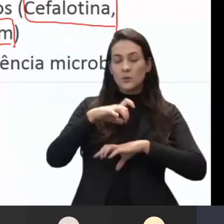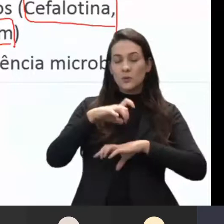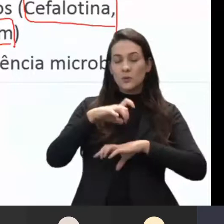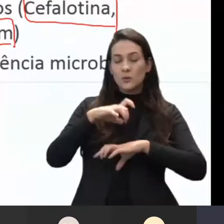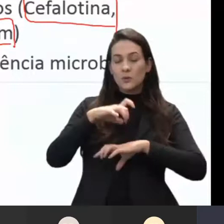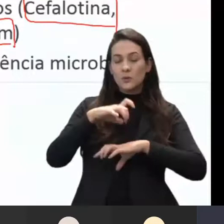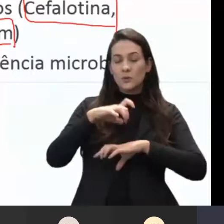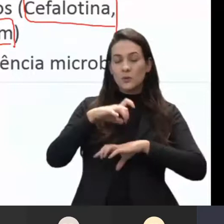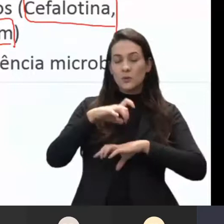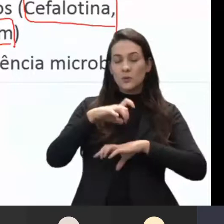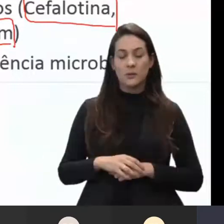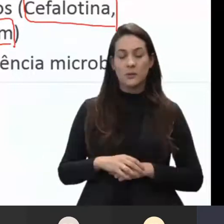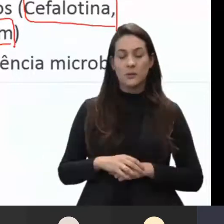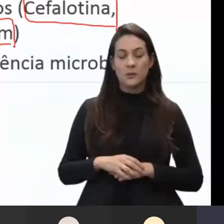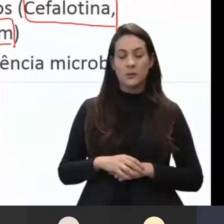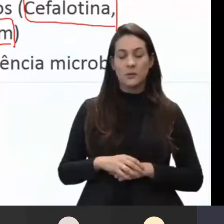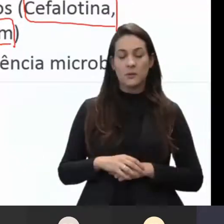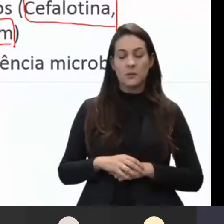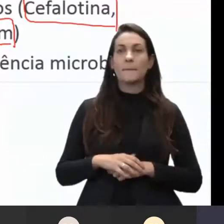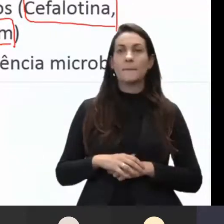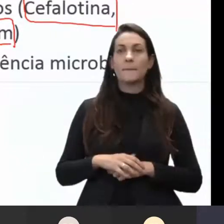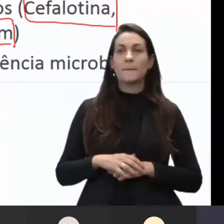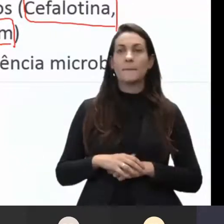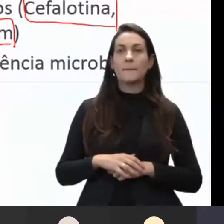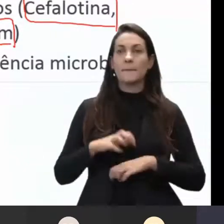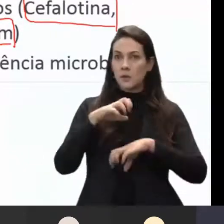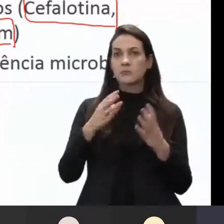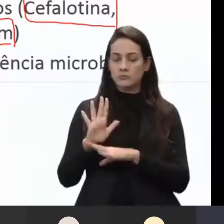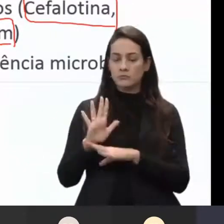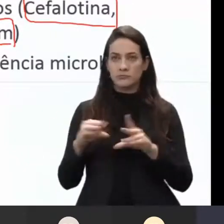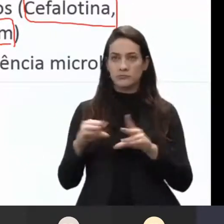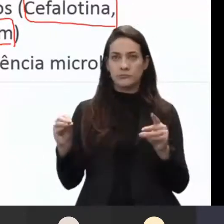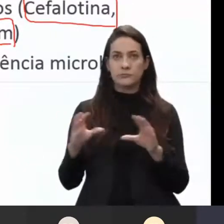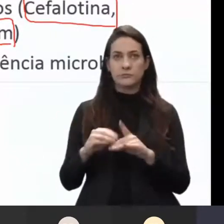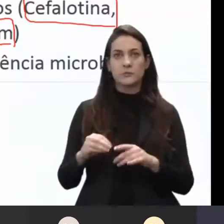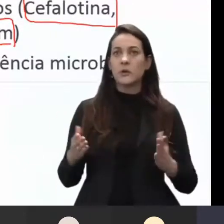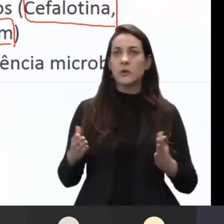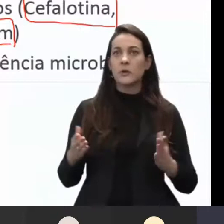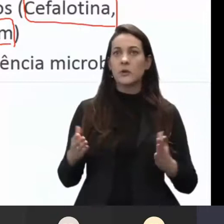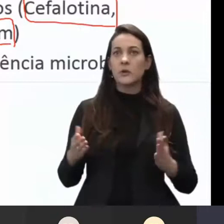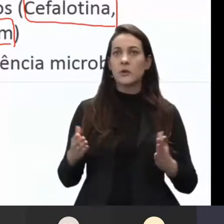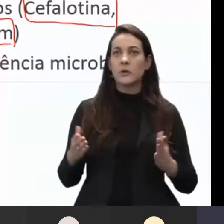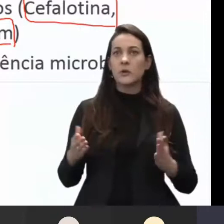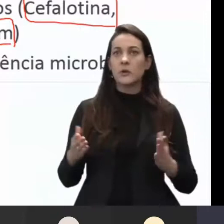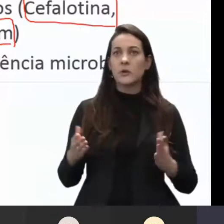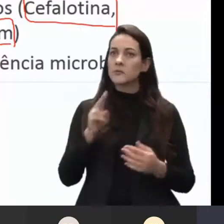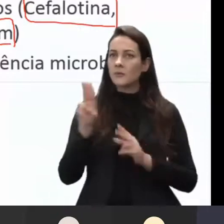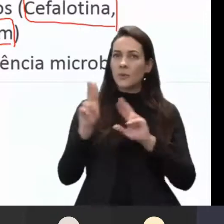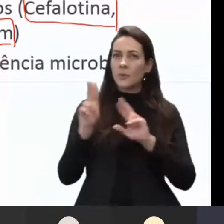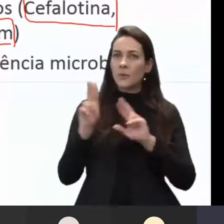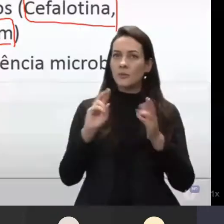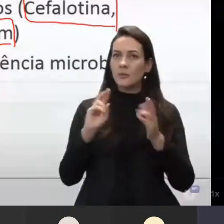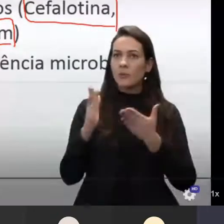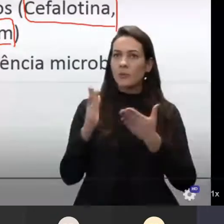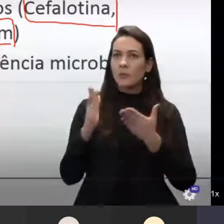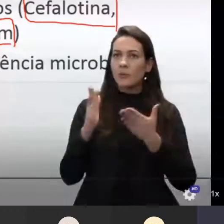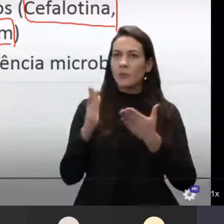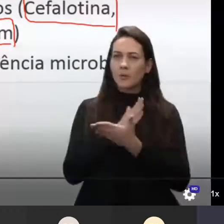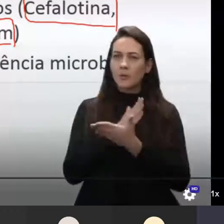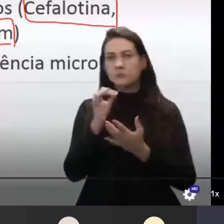da classe das sulfonamidas. Então, aqui nós temos alguns exemplos de antibióticos que nós temos dentro